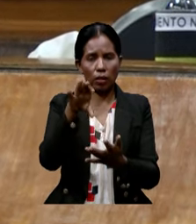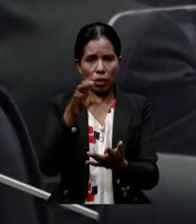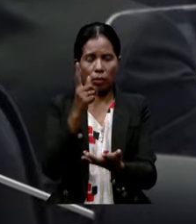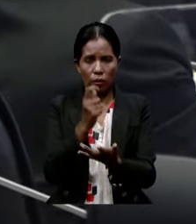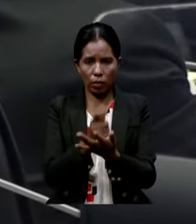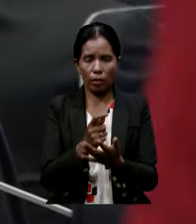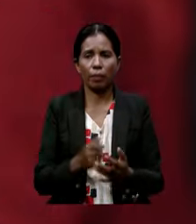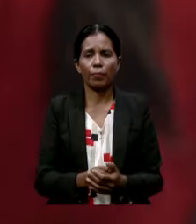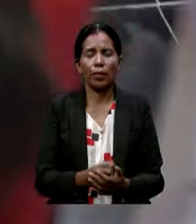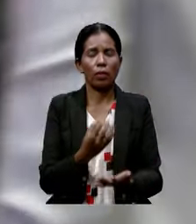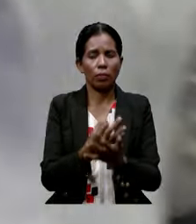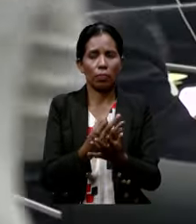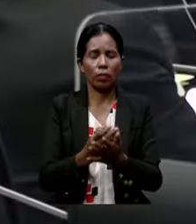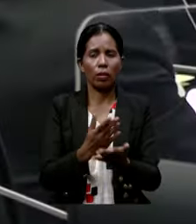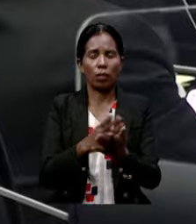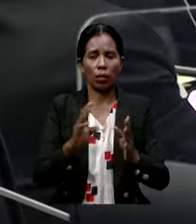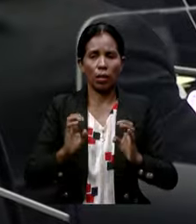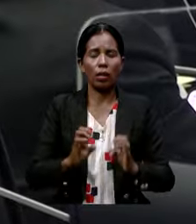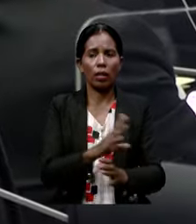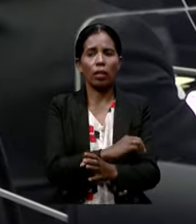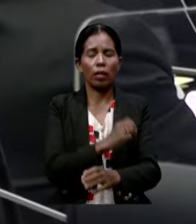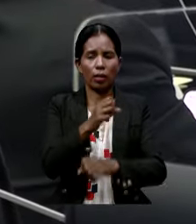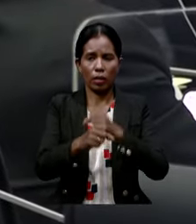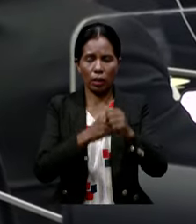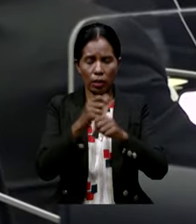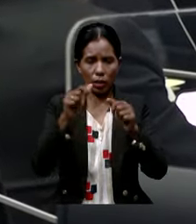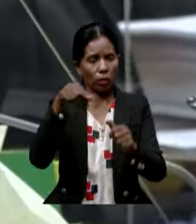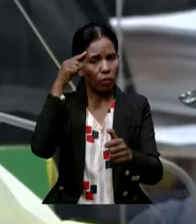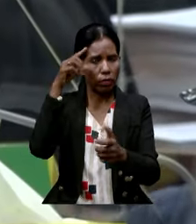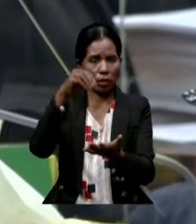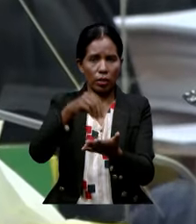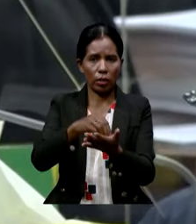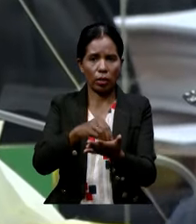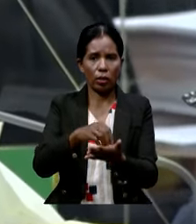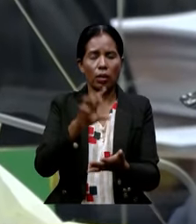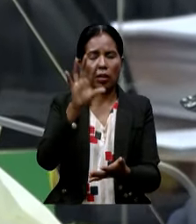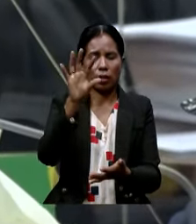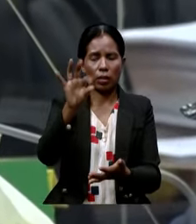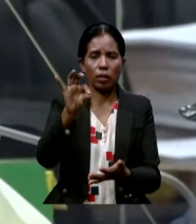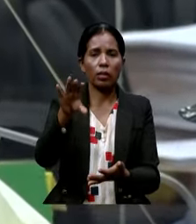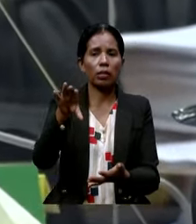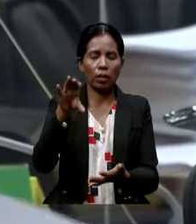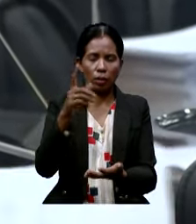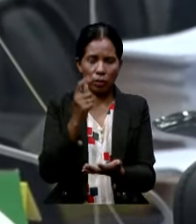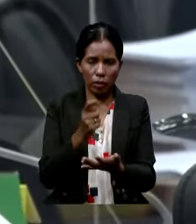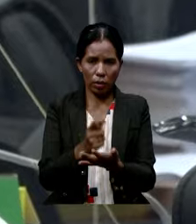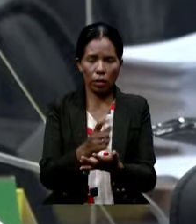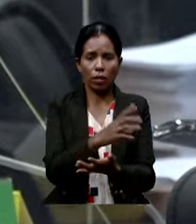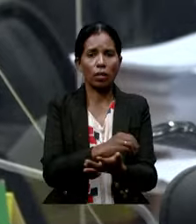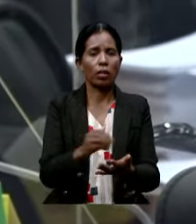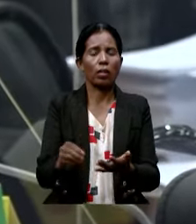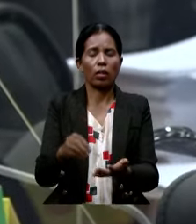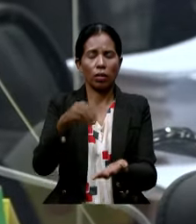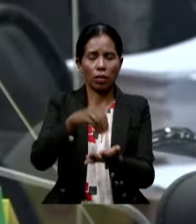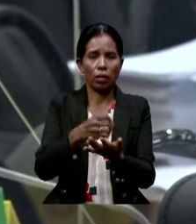ba compras emergência hospital nacional Guido Valadares nian tinang ne governo loka rihun atus sida maske hospital nacional Guido Valadares